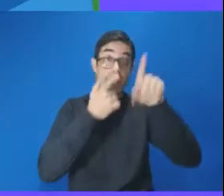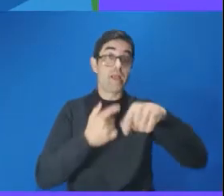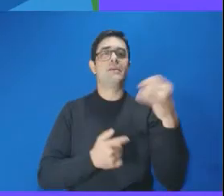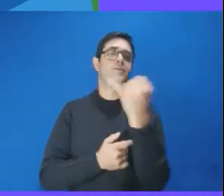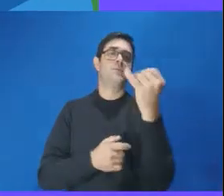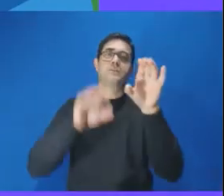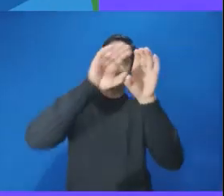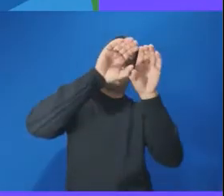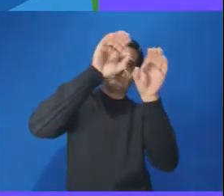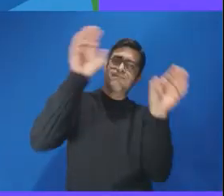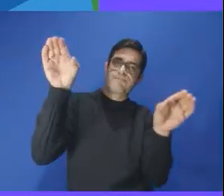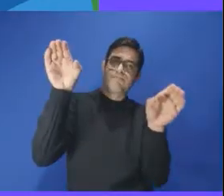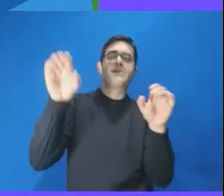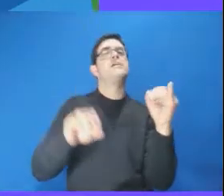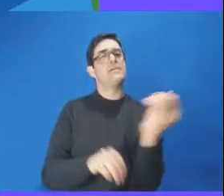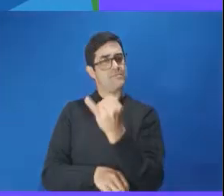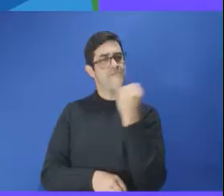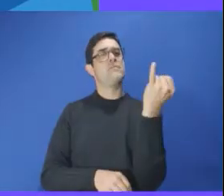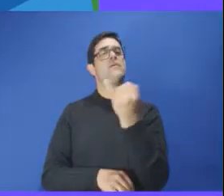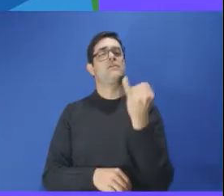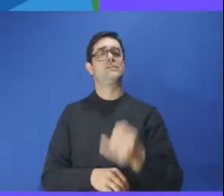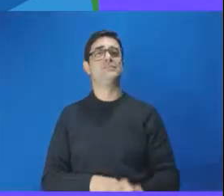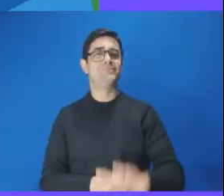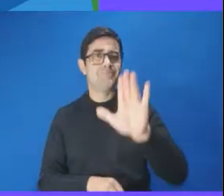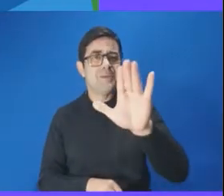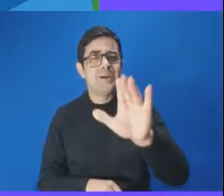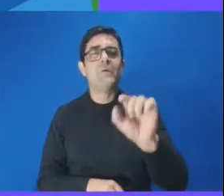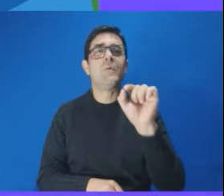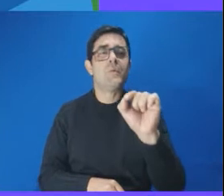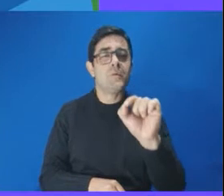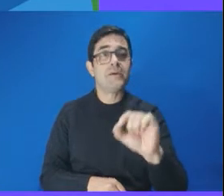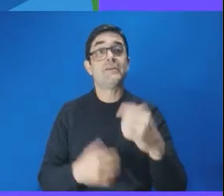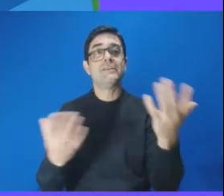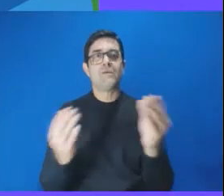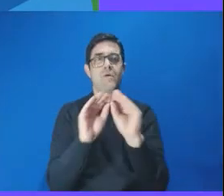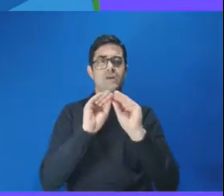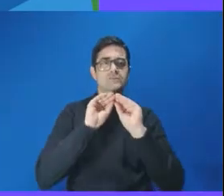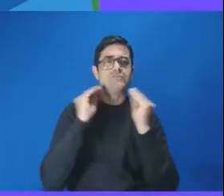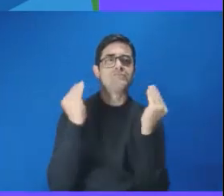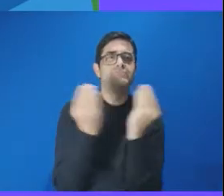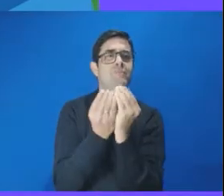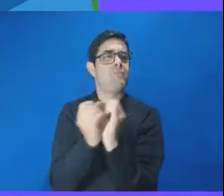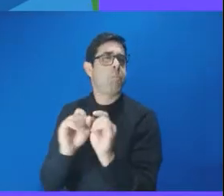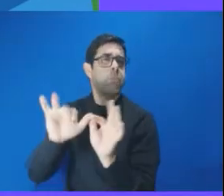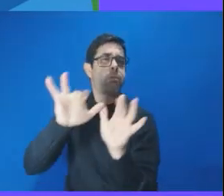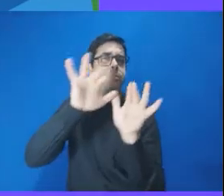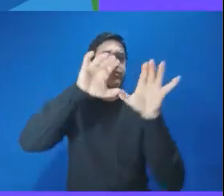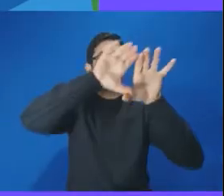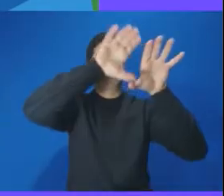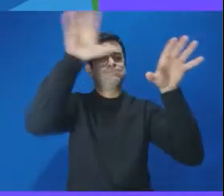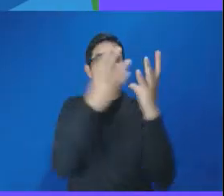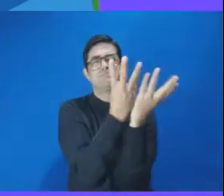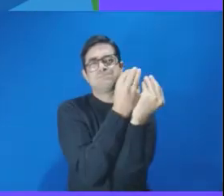então a regulação da temperatura. O que acontece é que com o aumento da concentração dessas substâncias na atmosfera, a gente vai ter